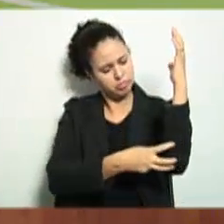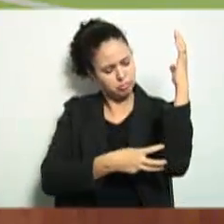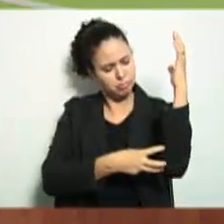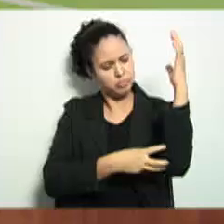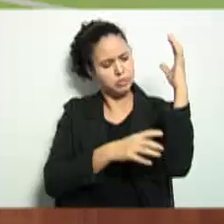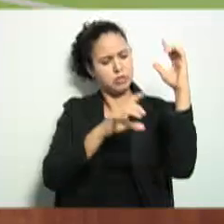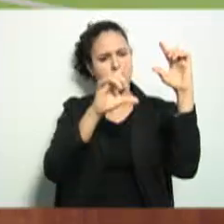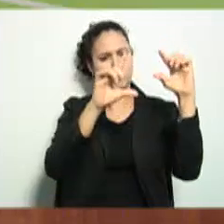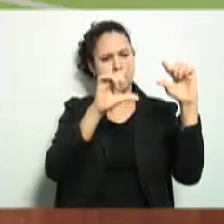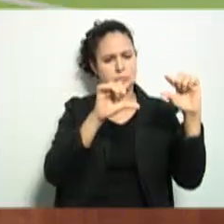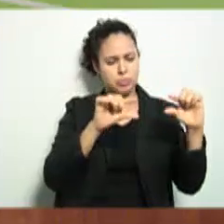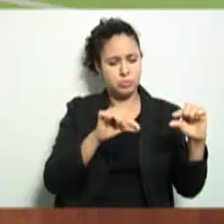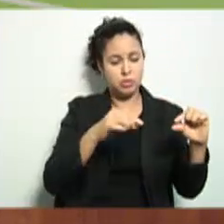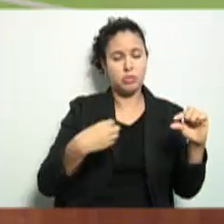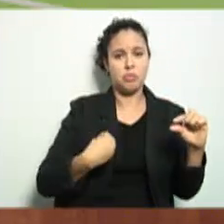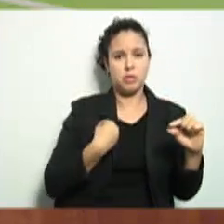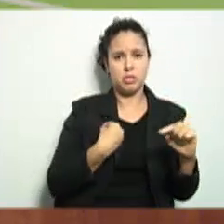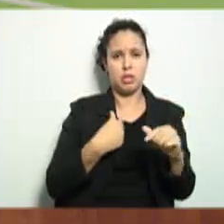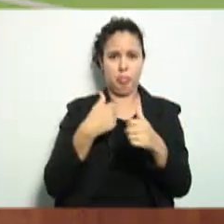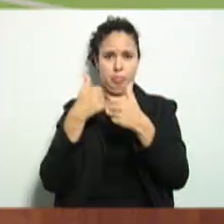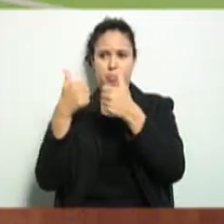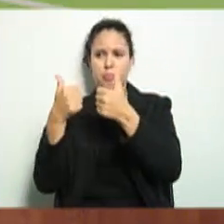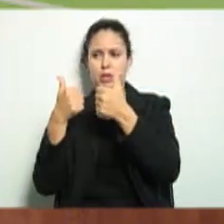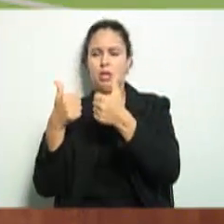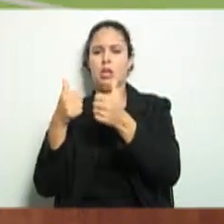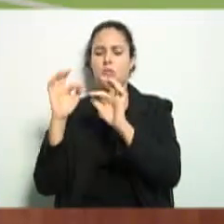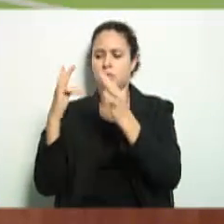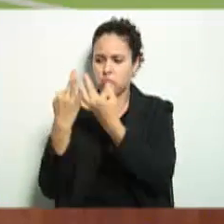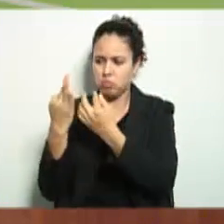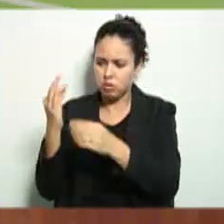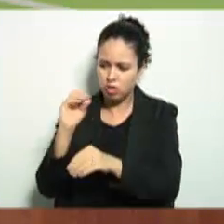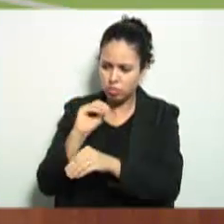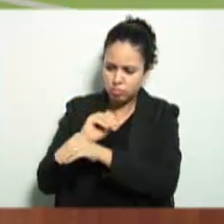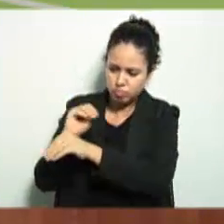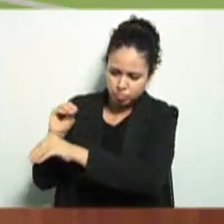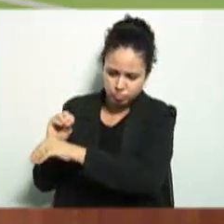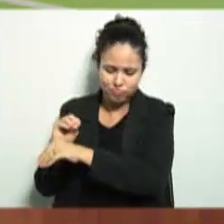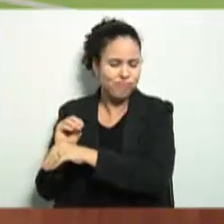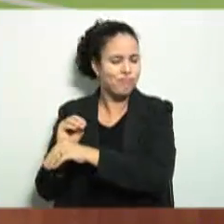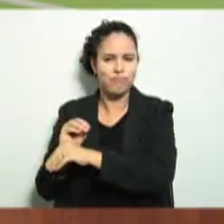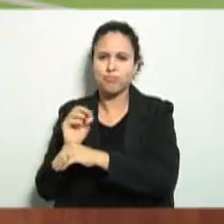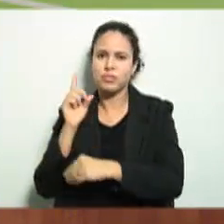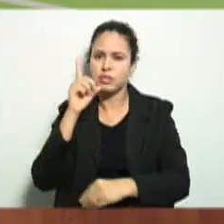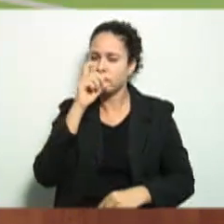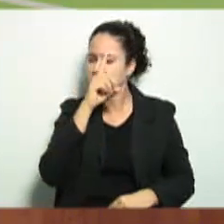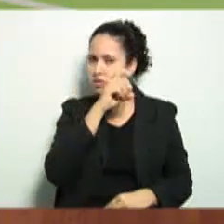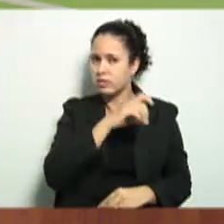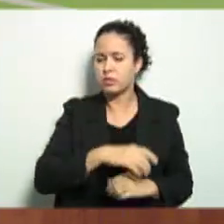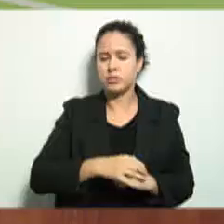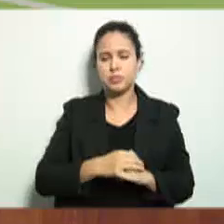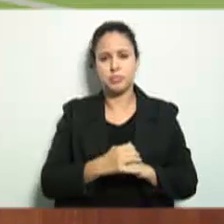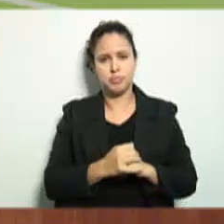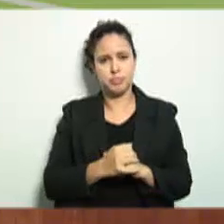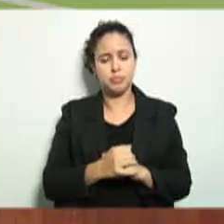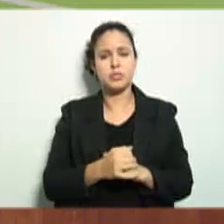vida econômica mais confortável para si e sua família. A gente vai ter outros